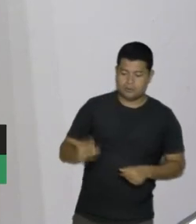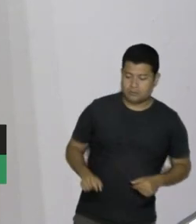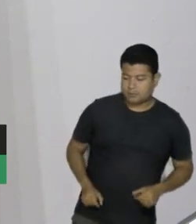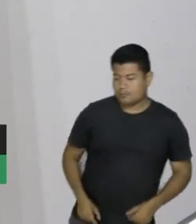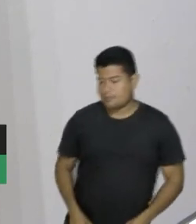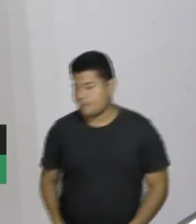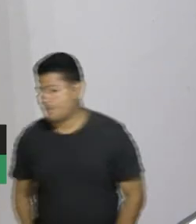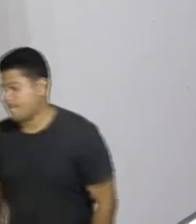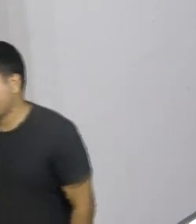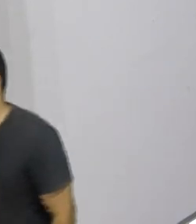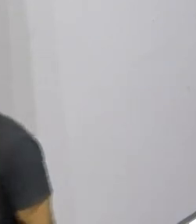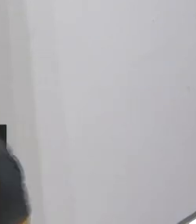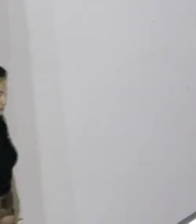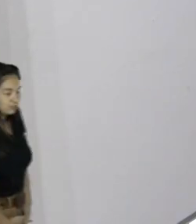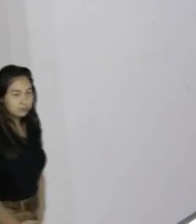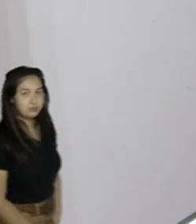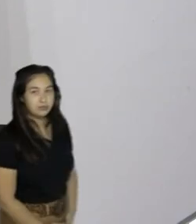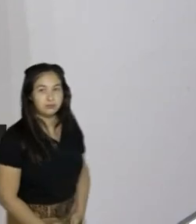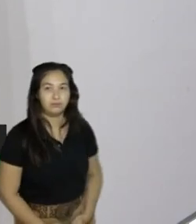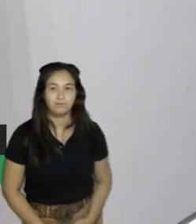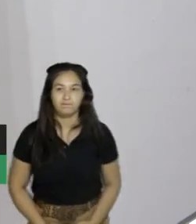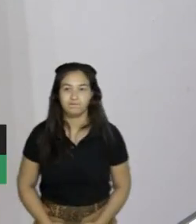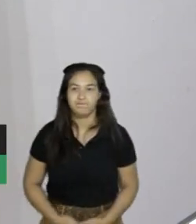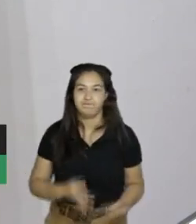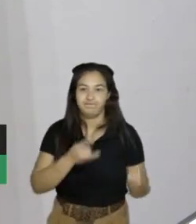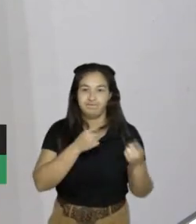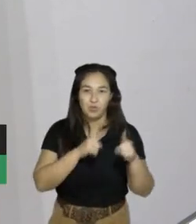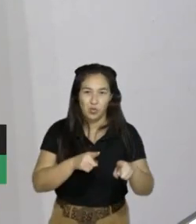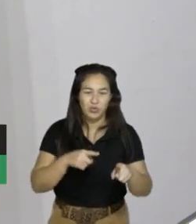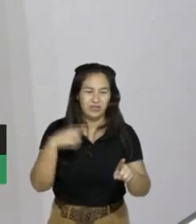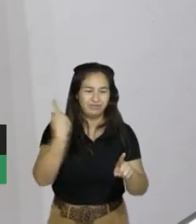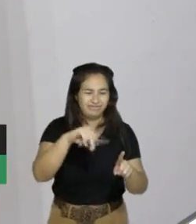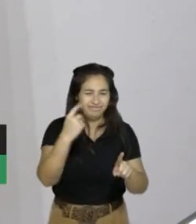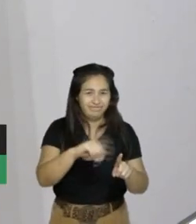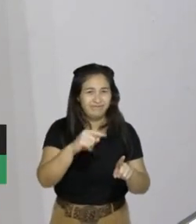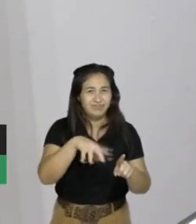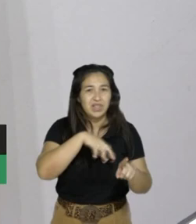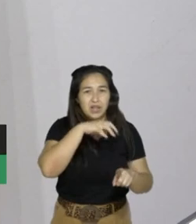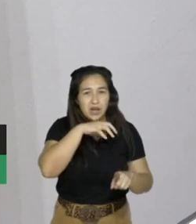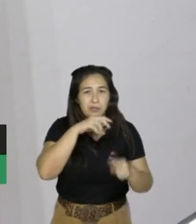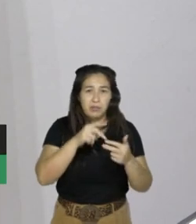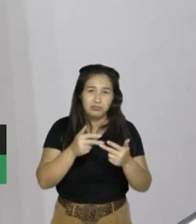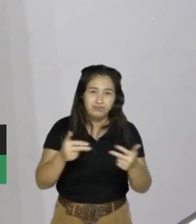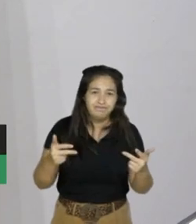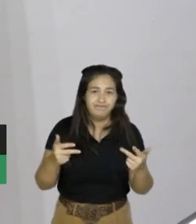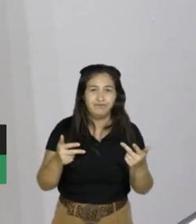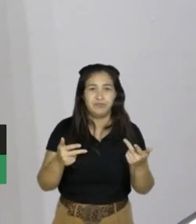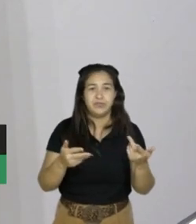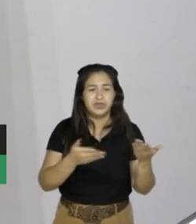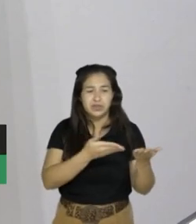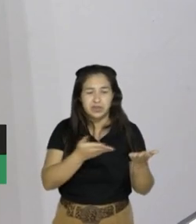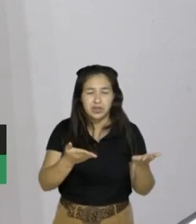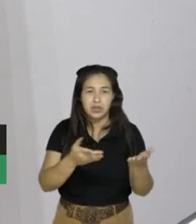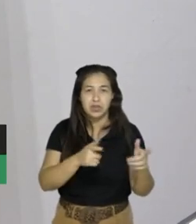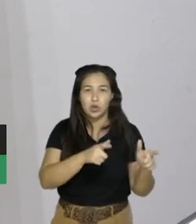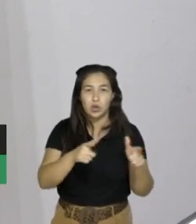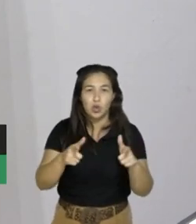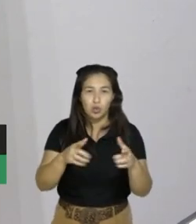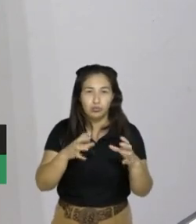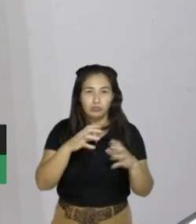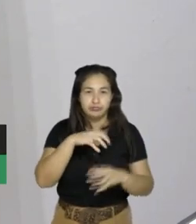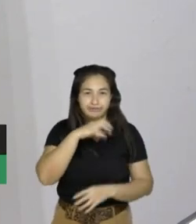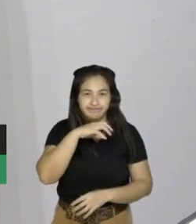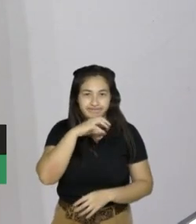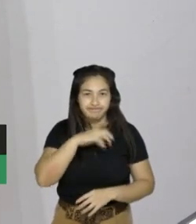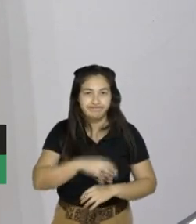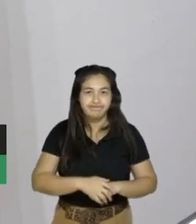maus tratos contra tudo que tá negativo no que tange aos Setor dos animais e